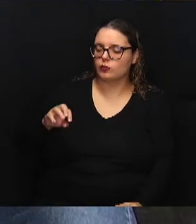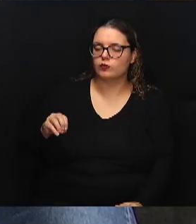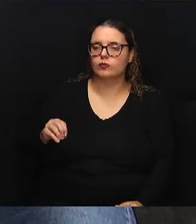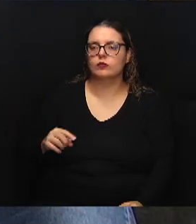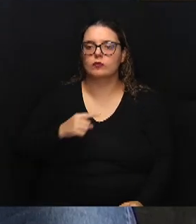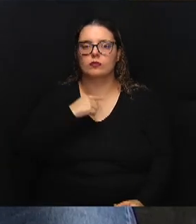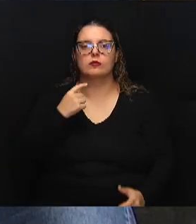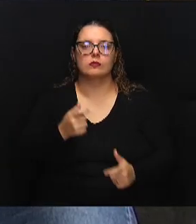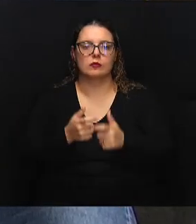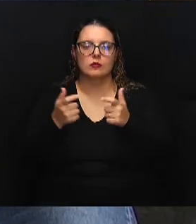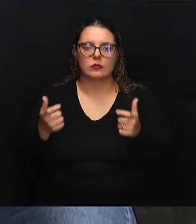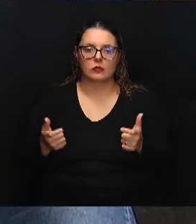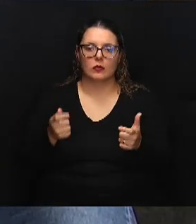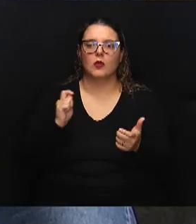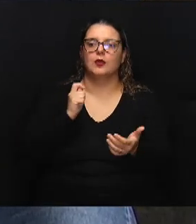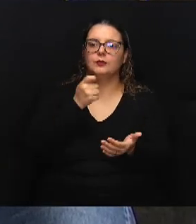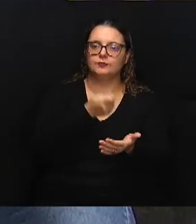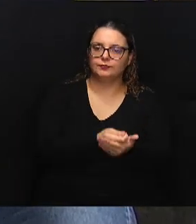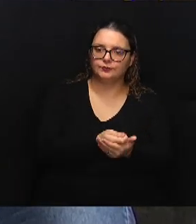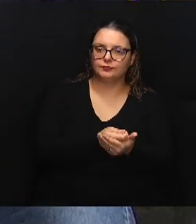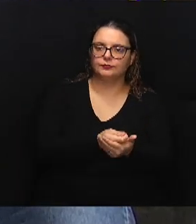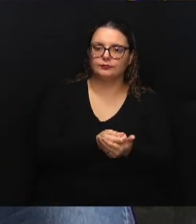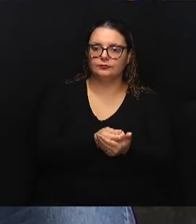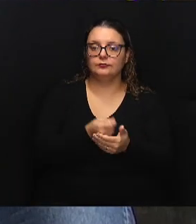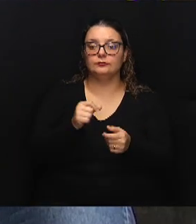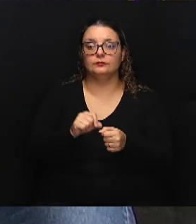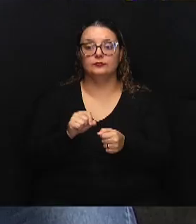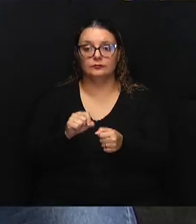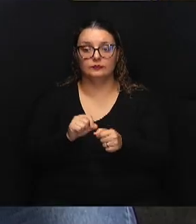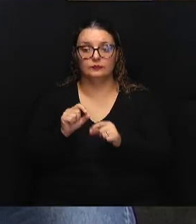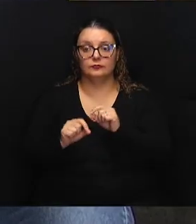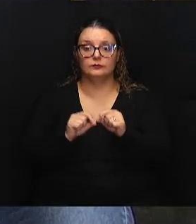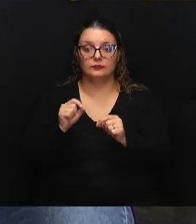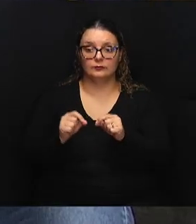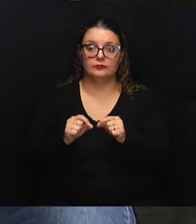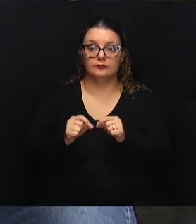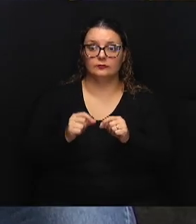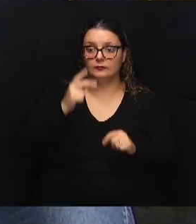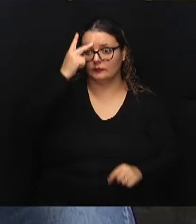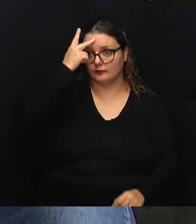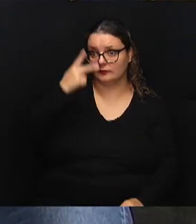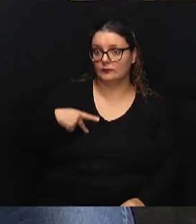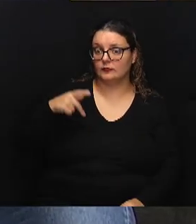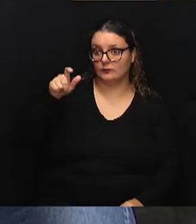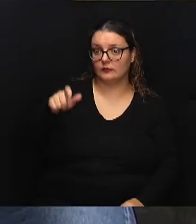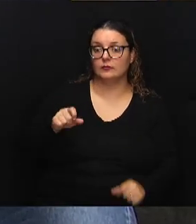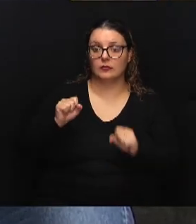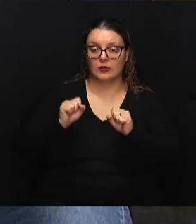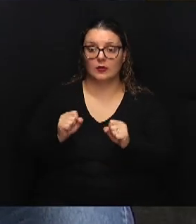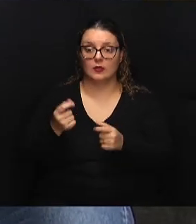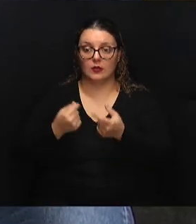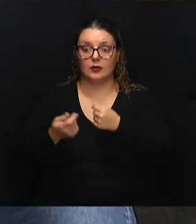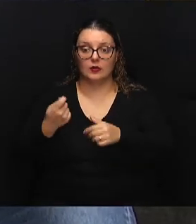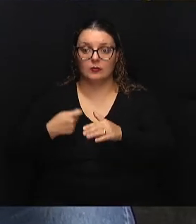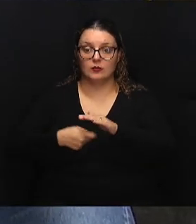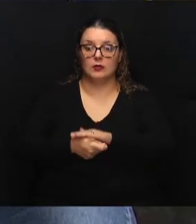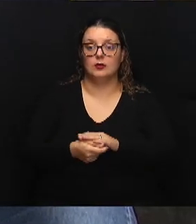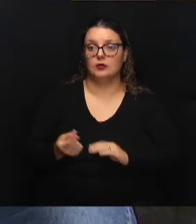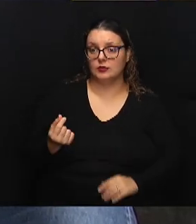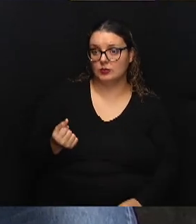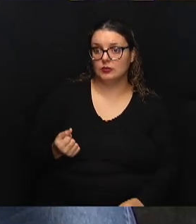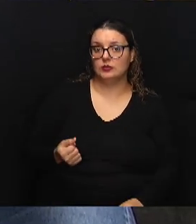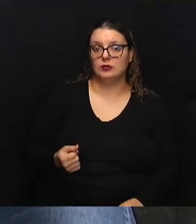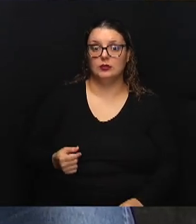prazo maior para ser pago esse dinheiro, fazendo com que a própria pessoa ela possa aplicar o seu dinheiro enquanto ela